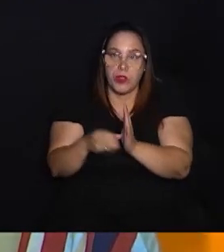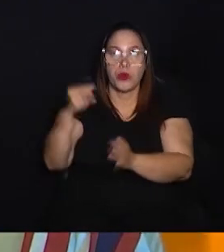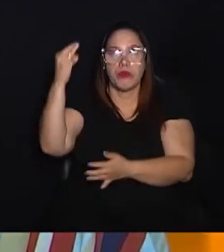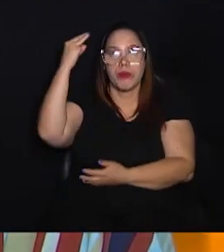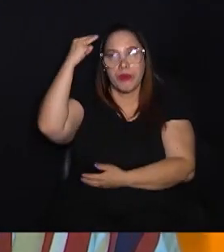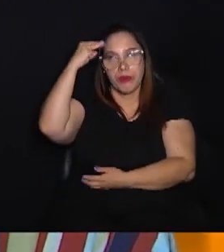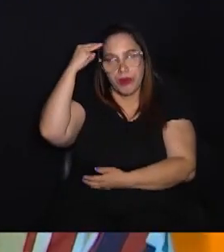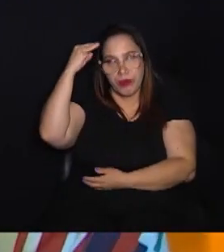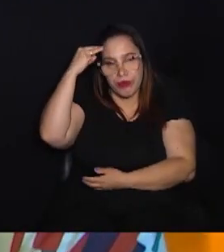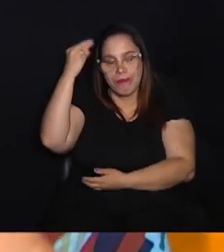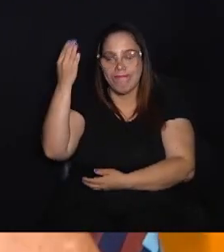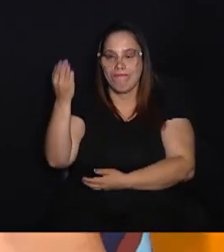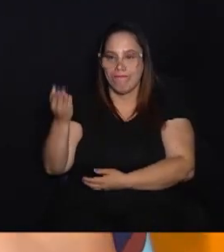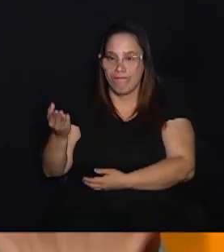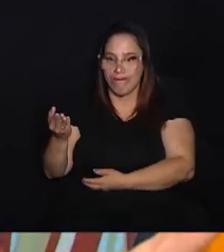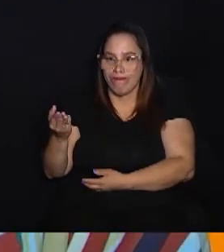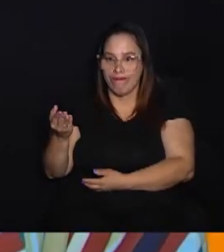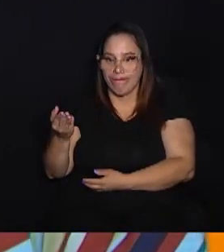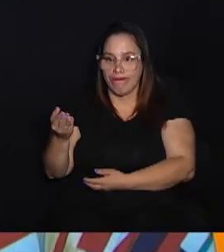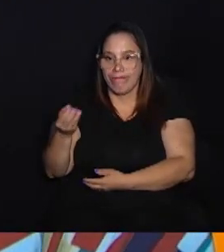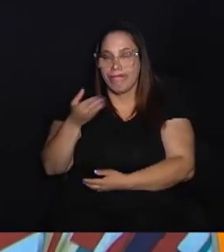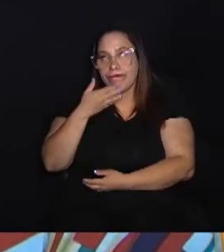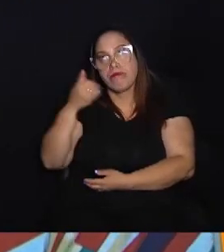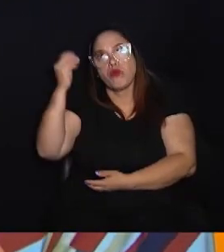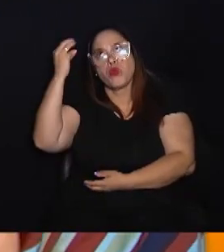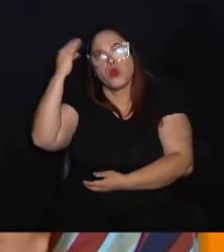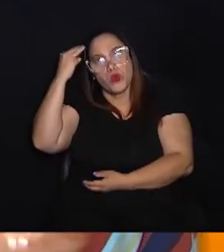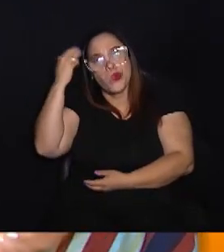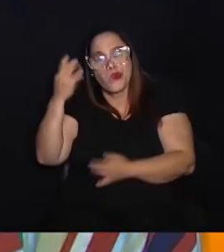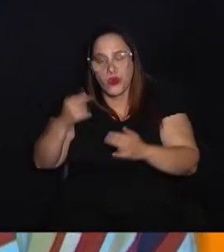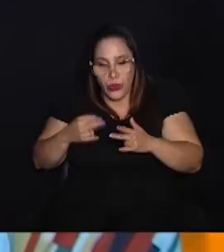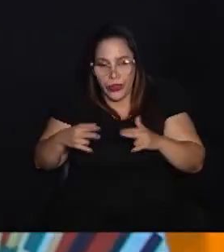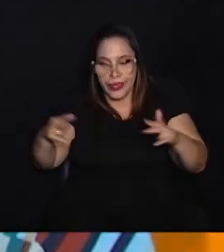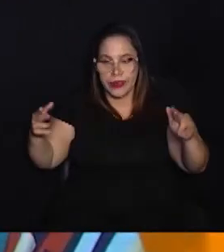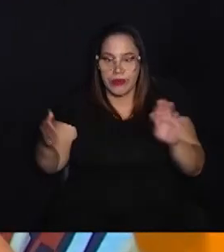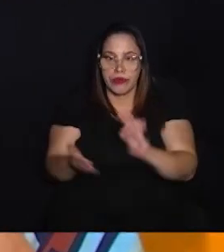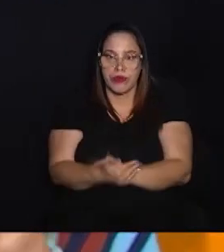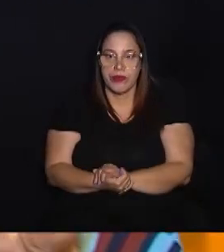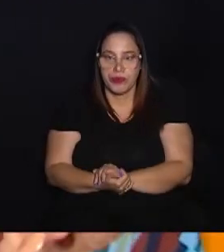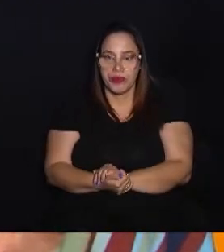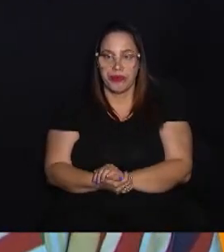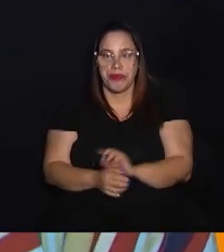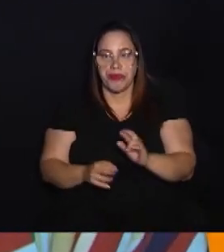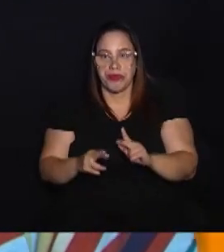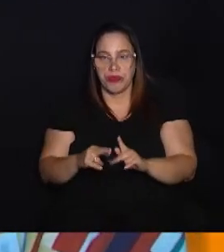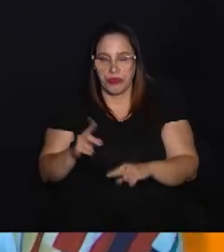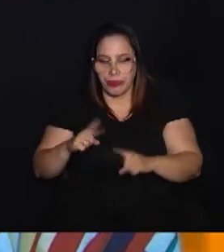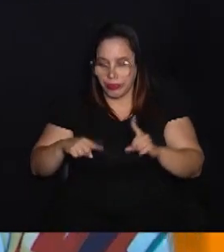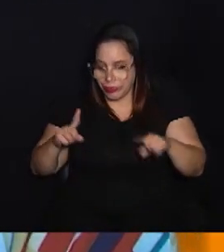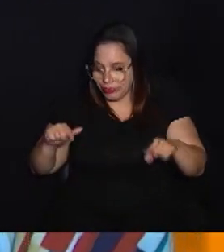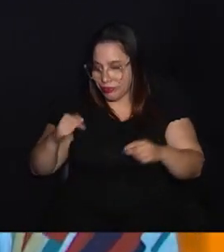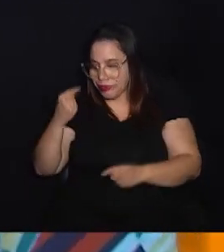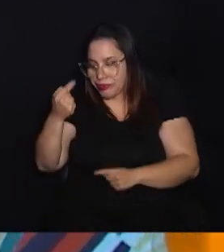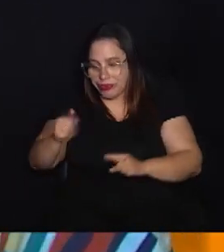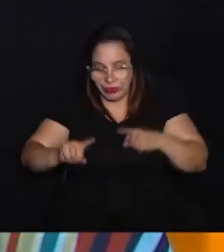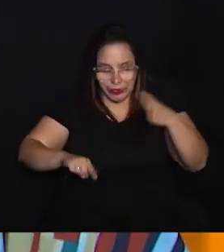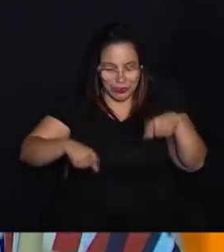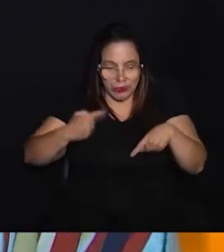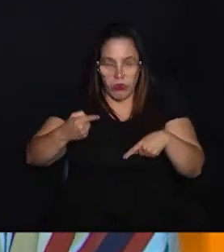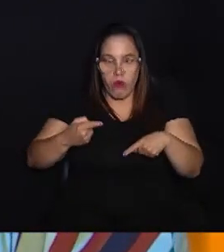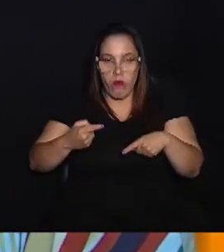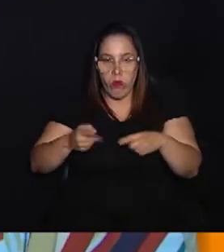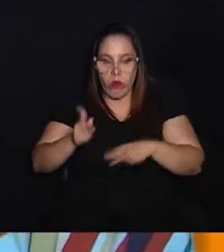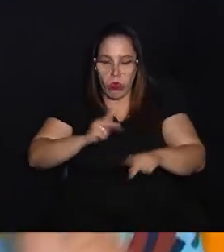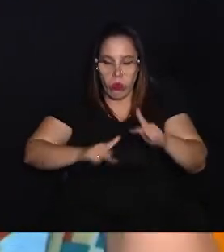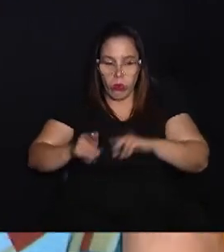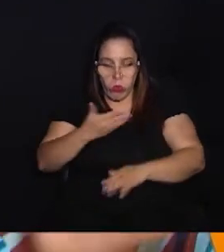memória também, ou melhor, de memórias. Esse conhecimento, né, dos diversos outros, né, que povoam o